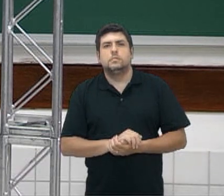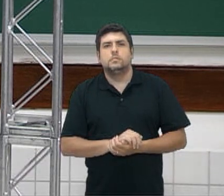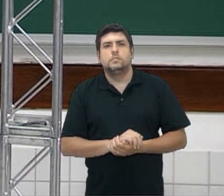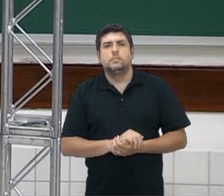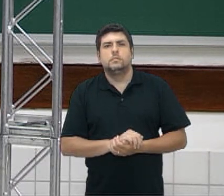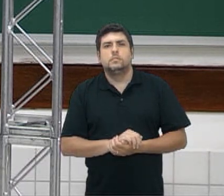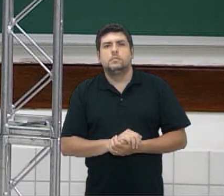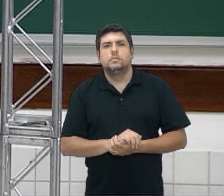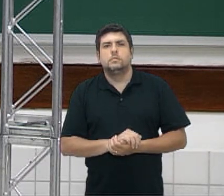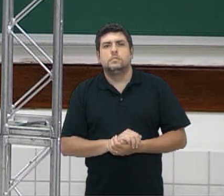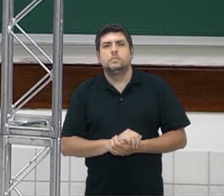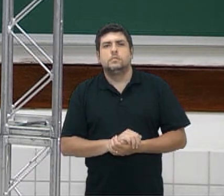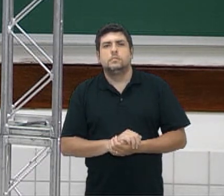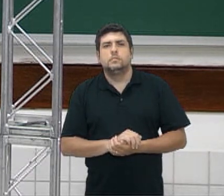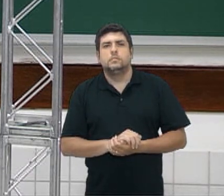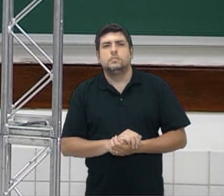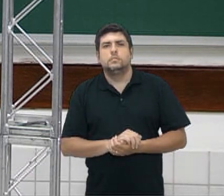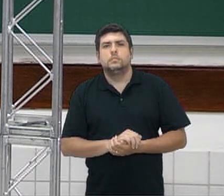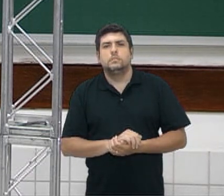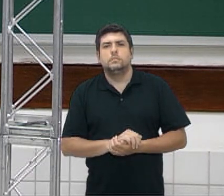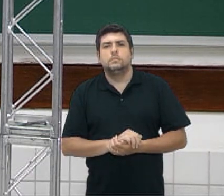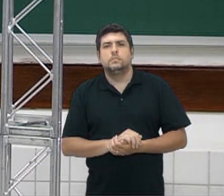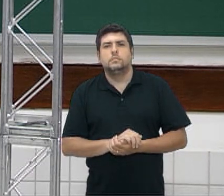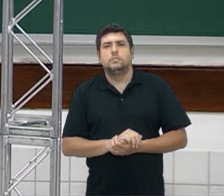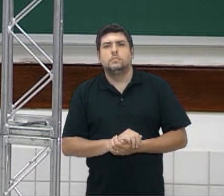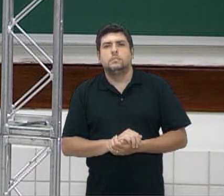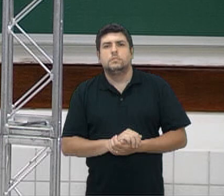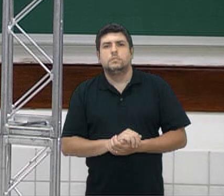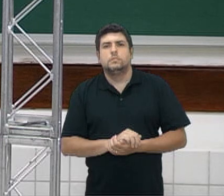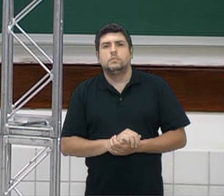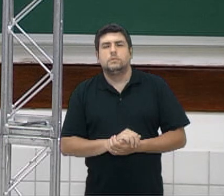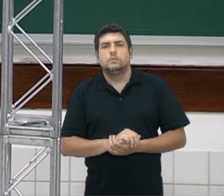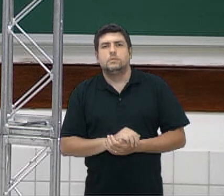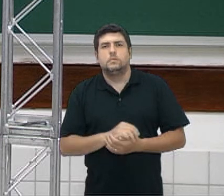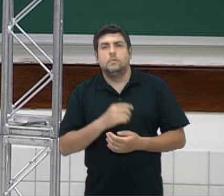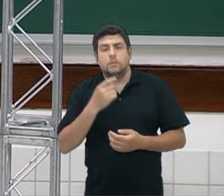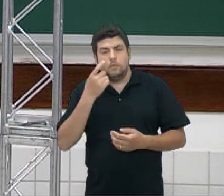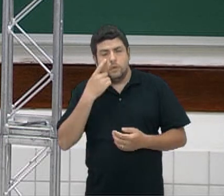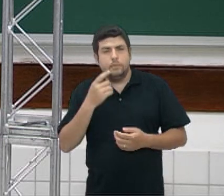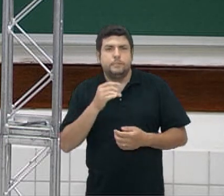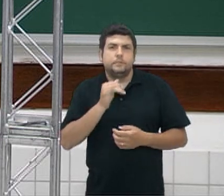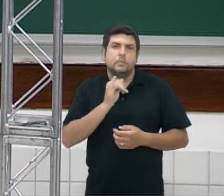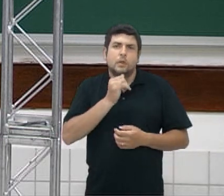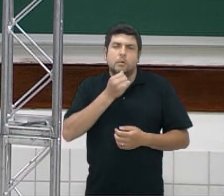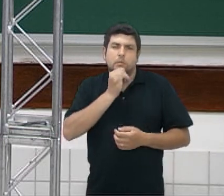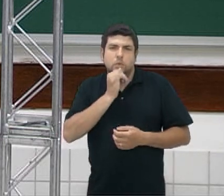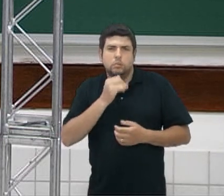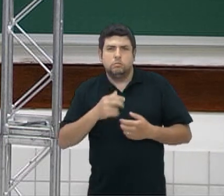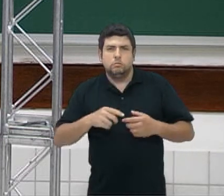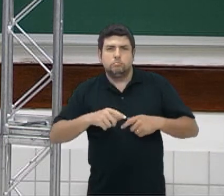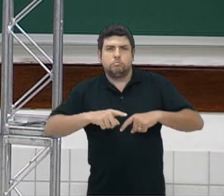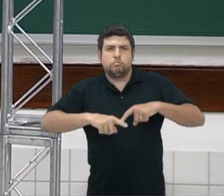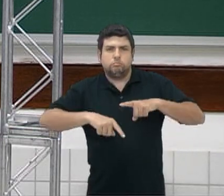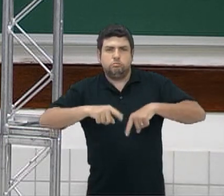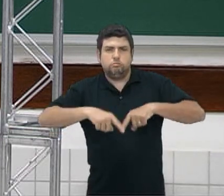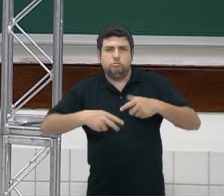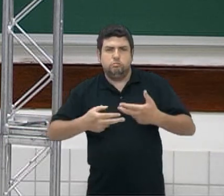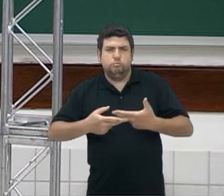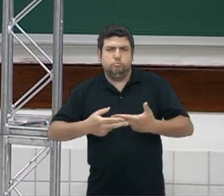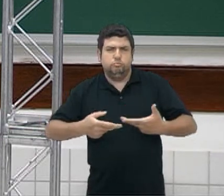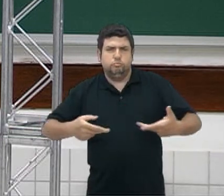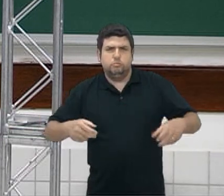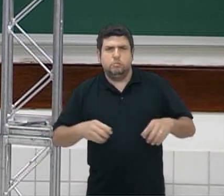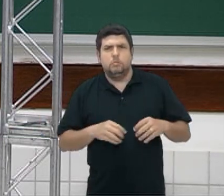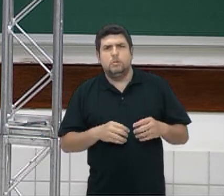Quando nós temos vários corpos, como é o caso quando nós temos vários objetos, quando nós temos vários